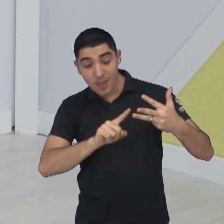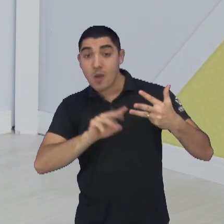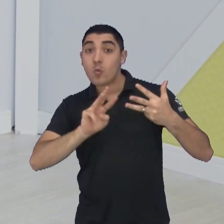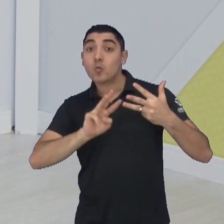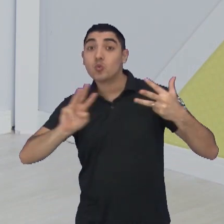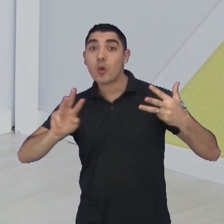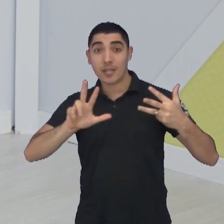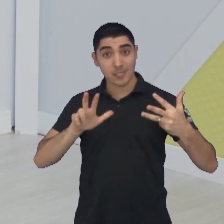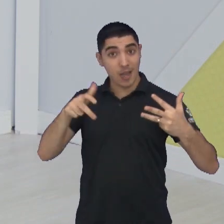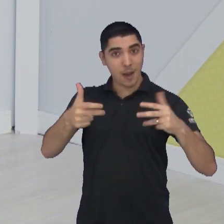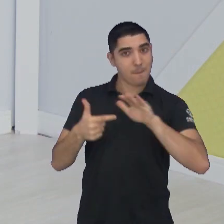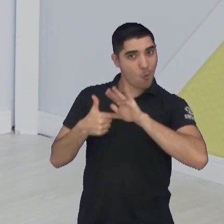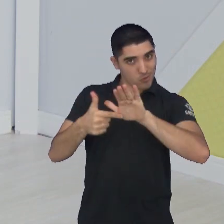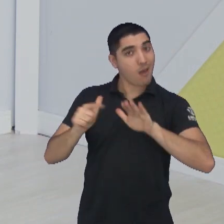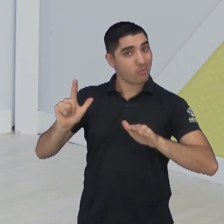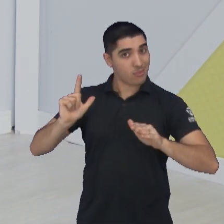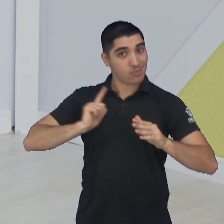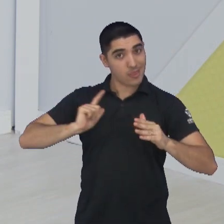em